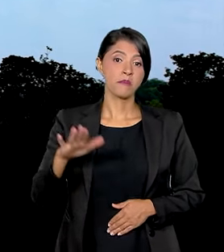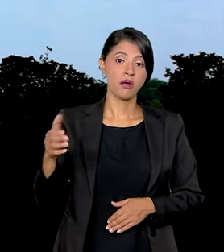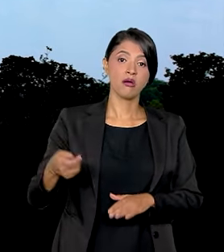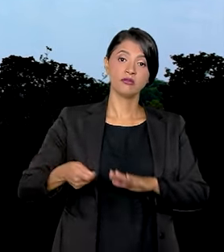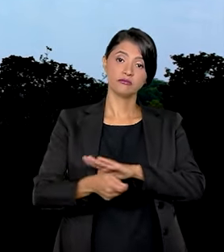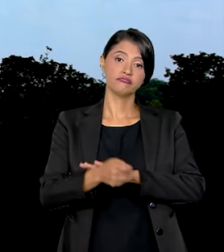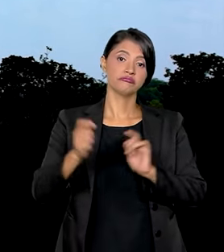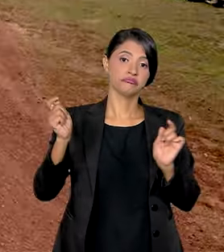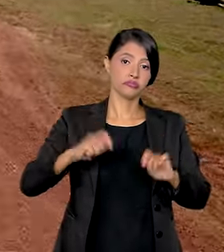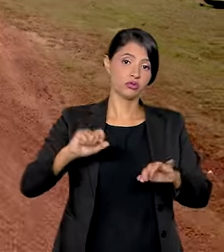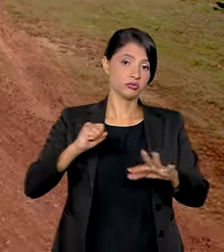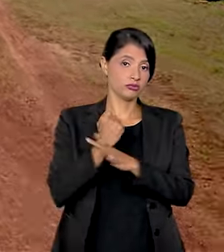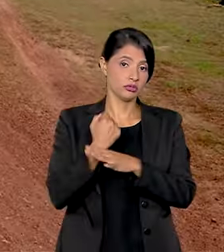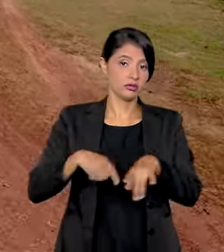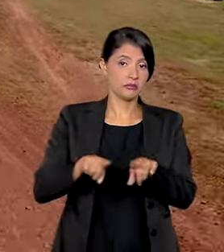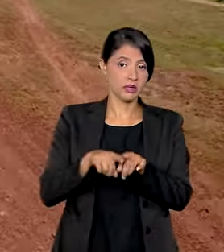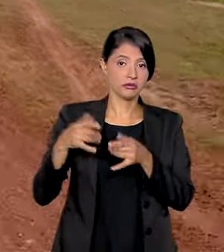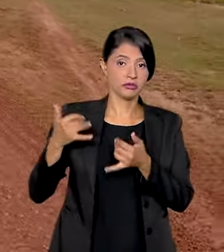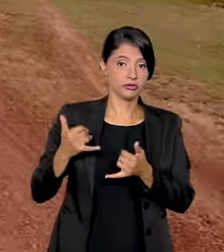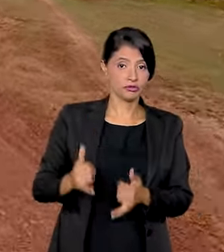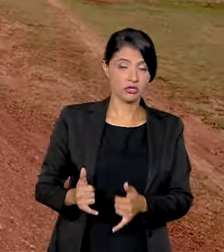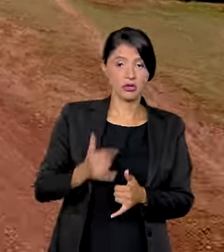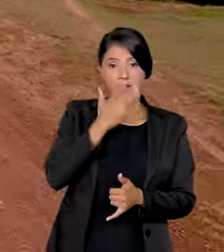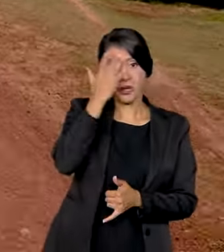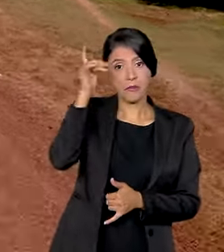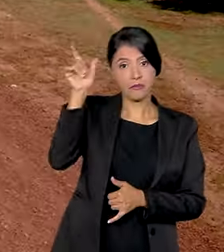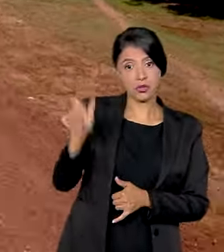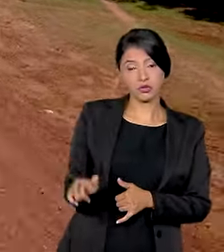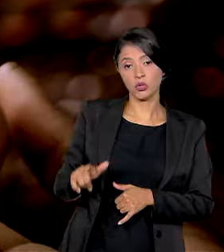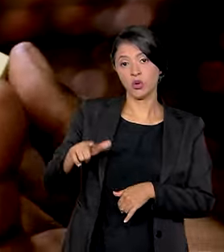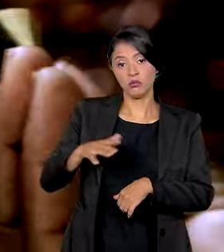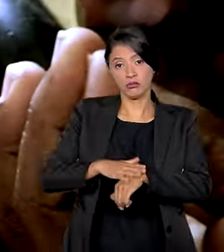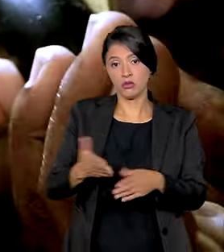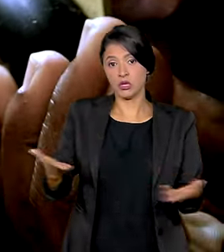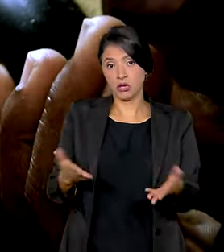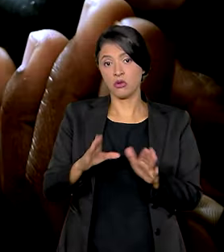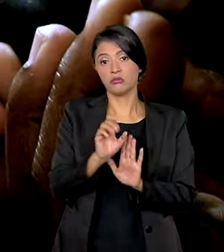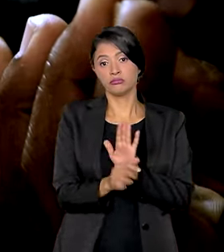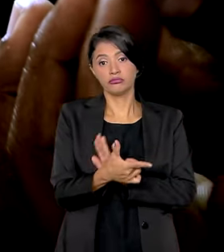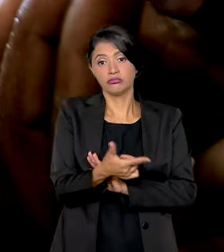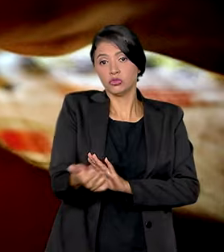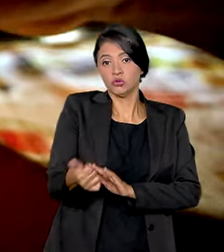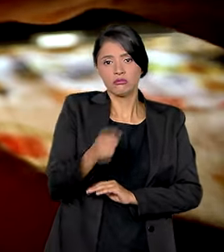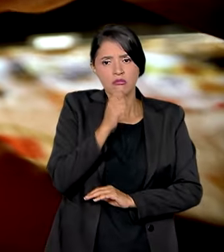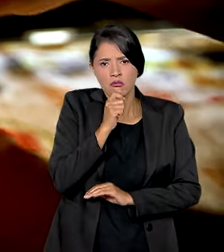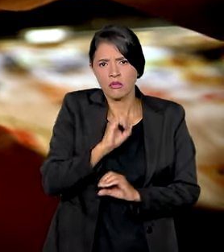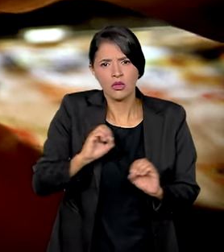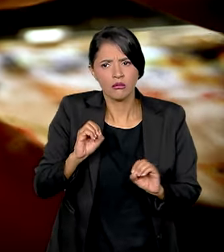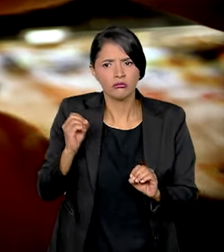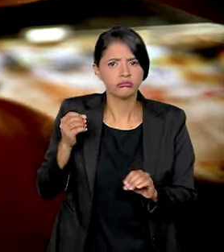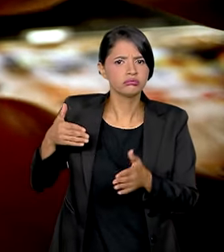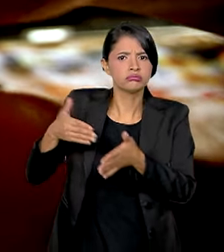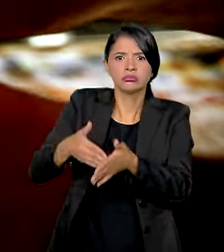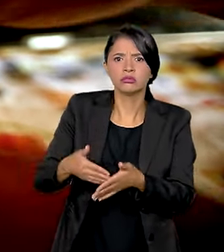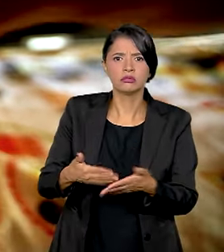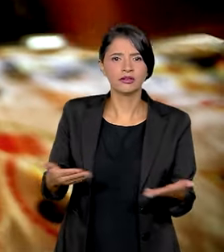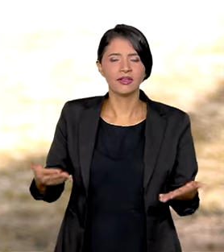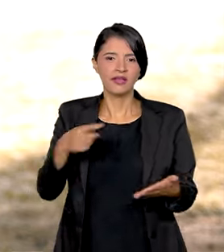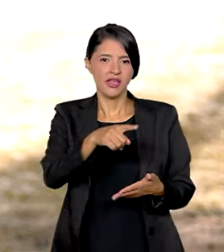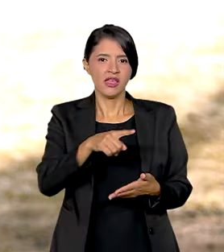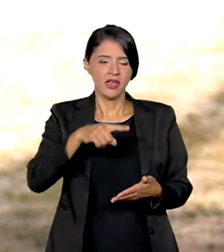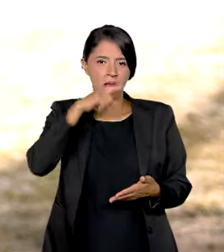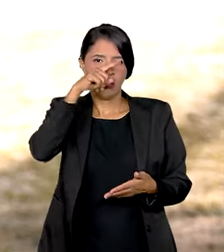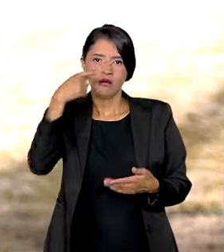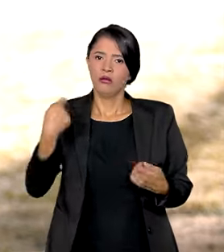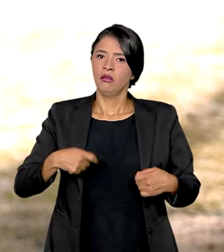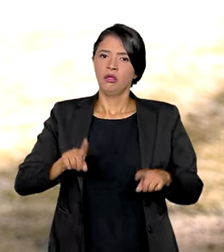Com mais investimentos, é possível garantir energia a quem, em pleno século XXI, ainda não tem. Isso